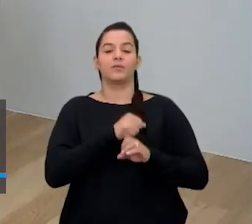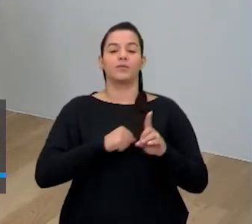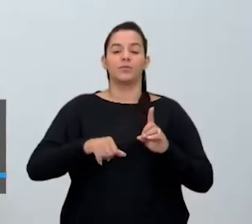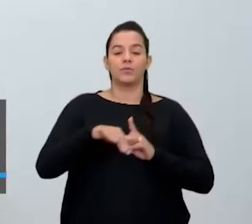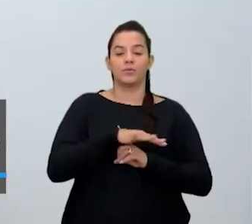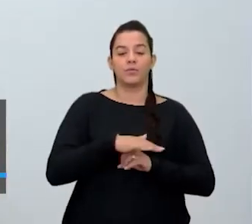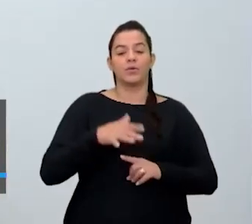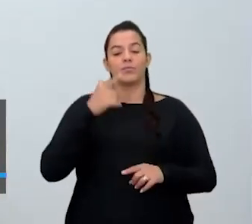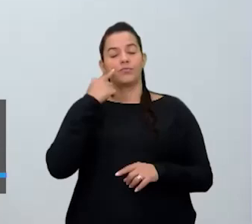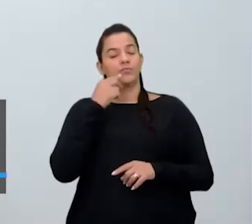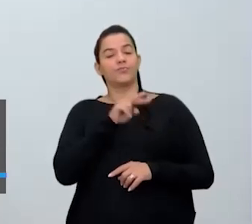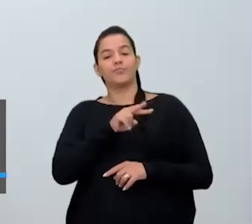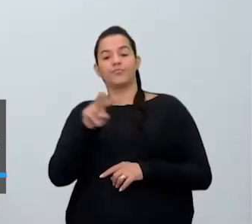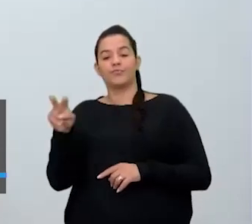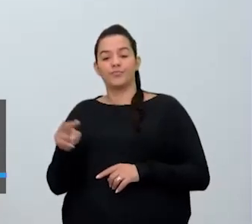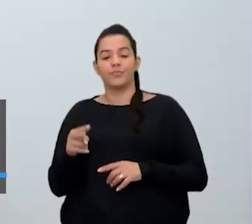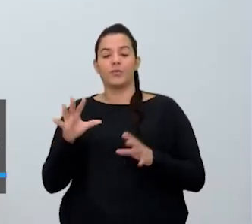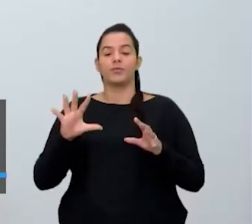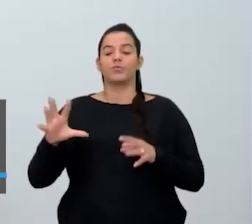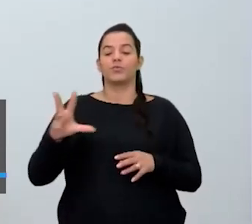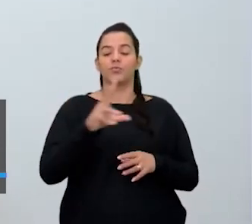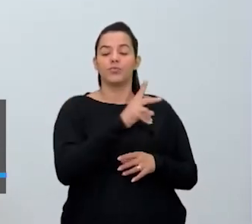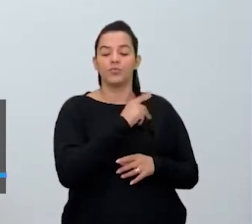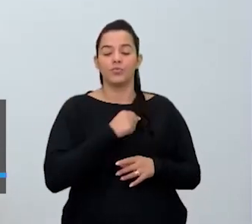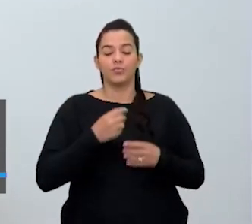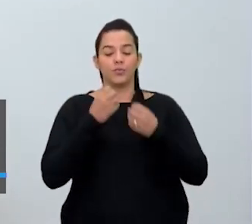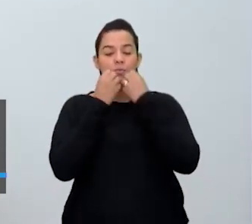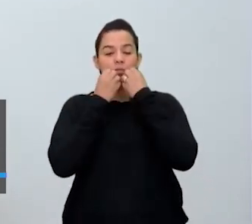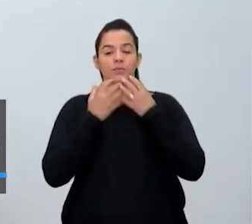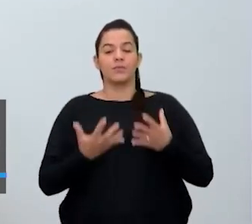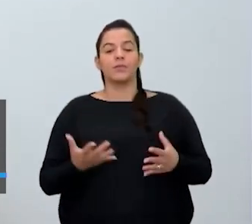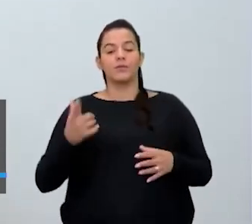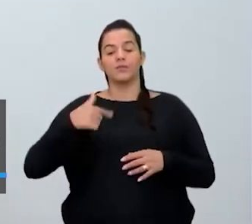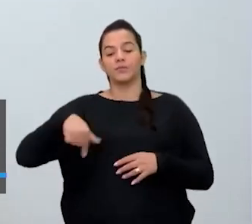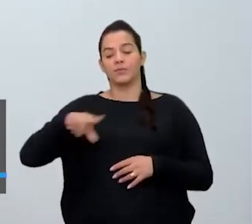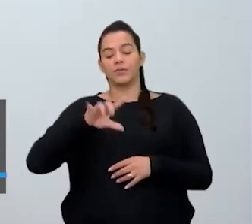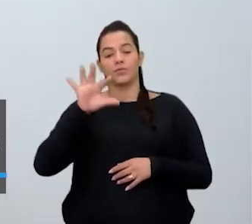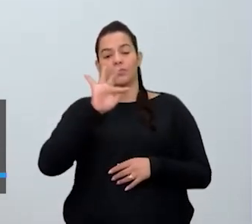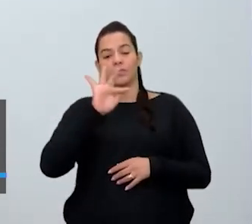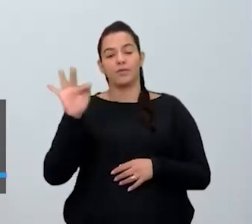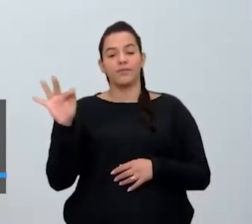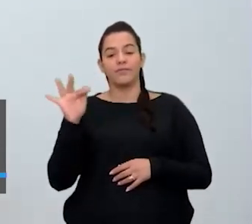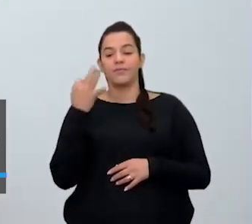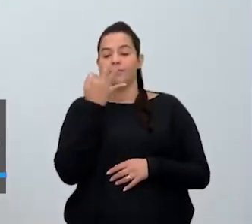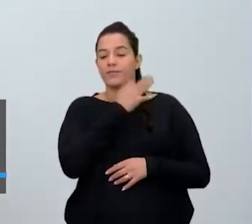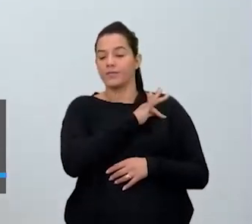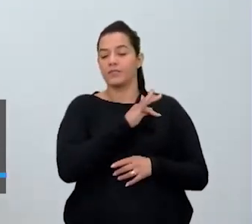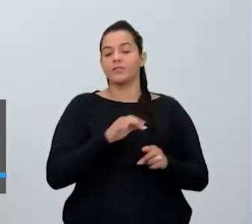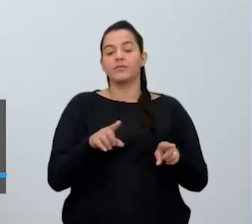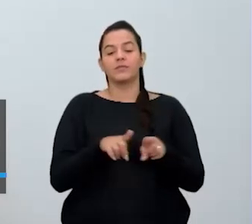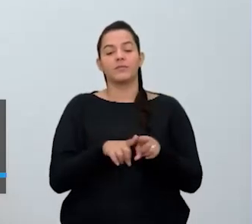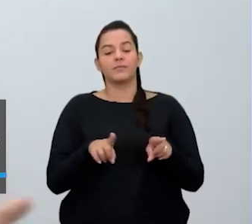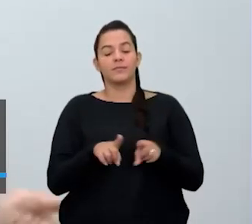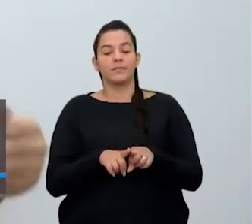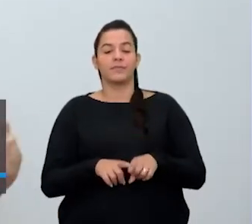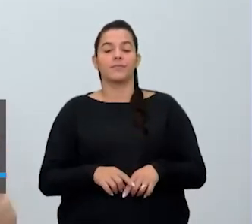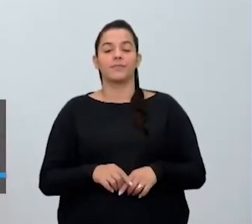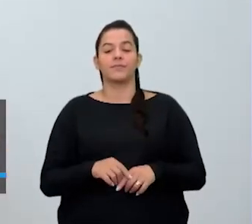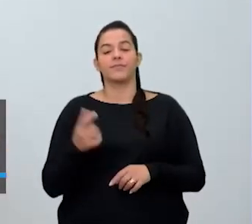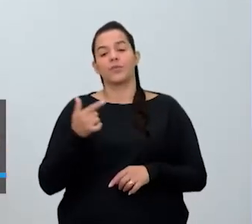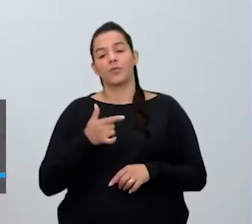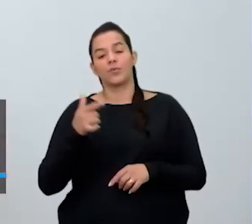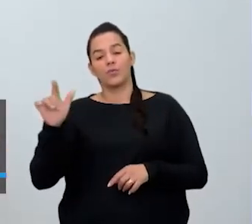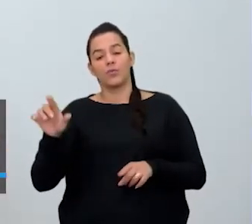olhos, né, a manutenção do Macron na França, num contraponto a esse